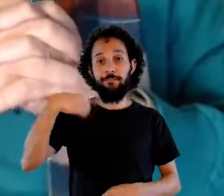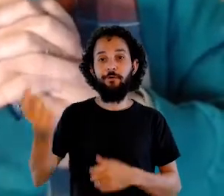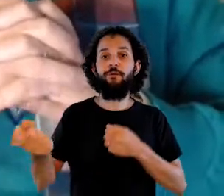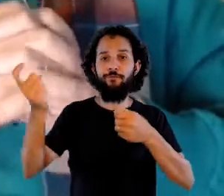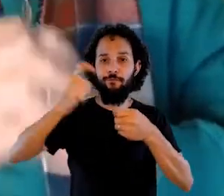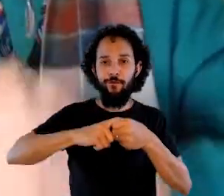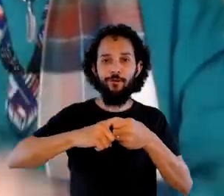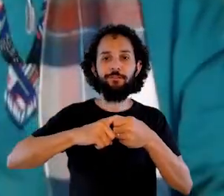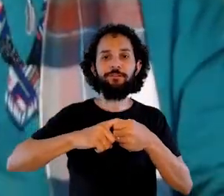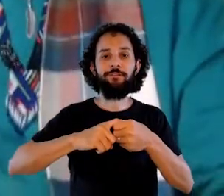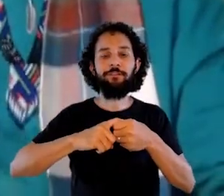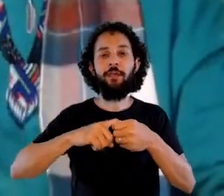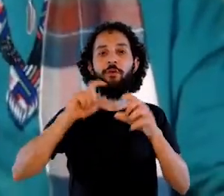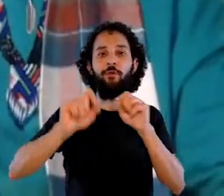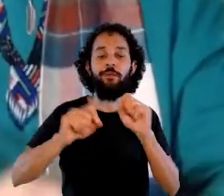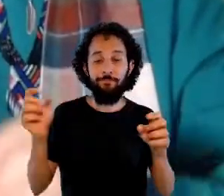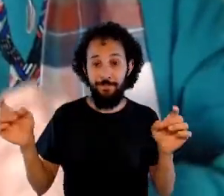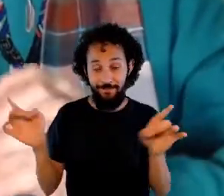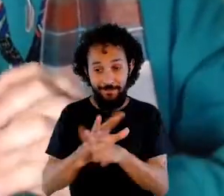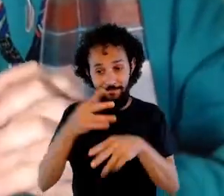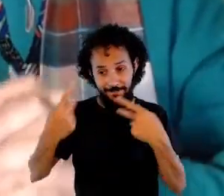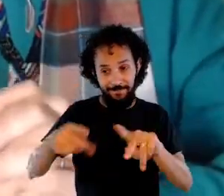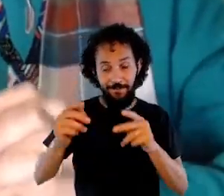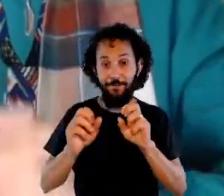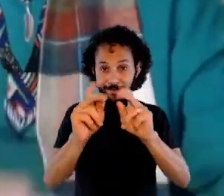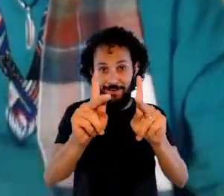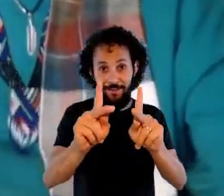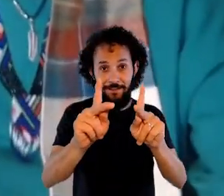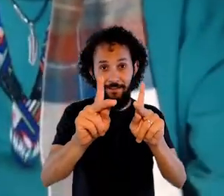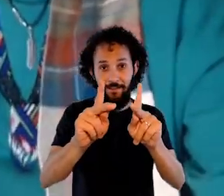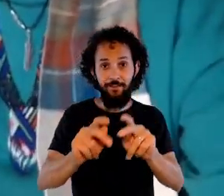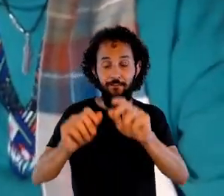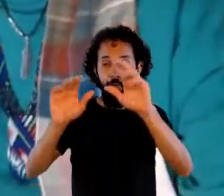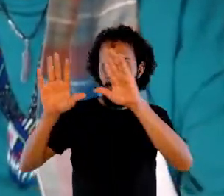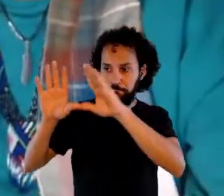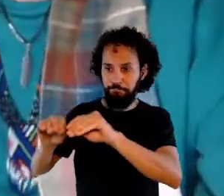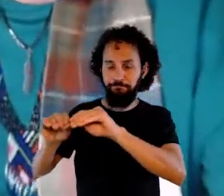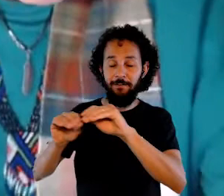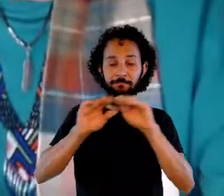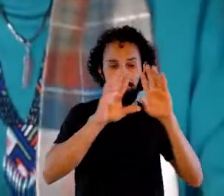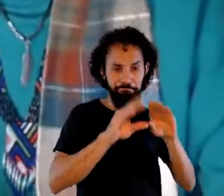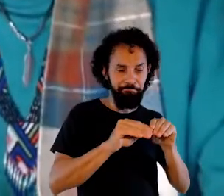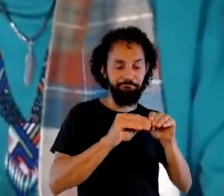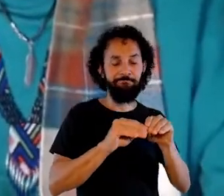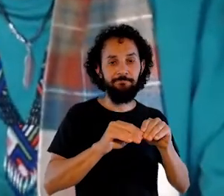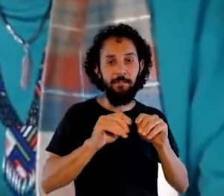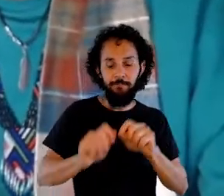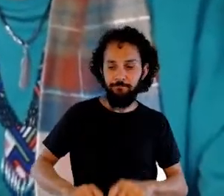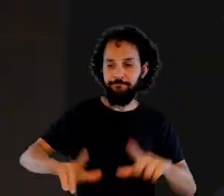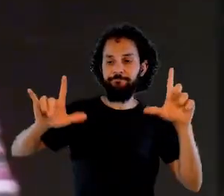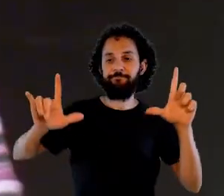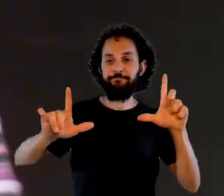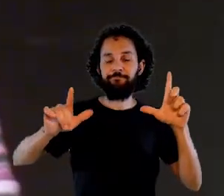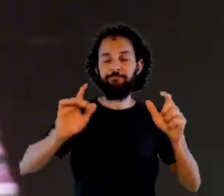esse encontro, tá? Vou tirar aqui a sua tela, Léo, e a minha também, e vou colocar a meditação, tá bem?